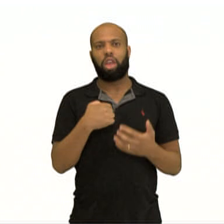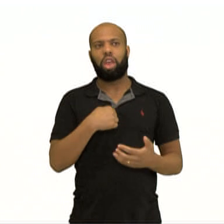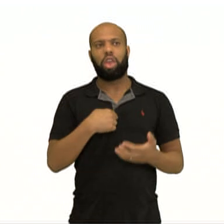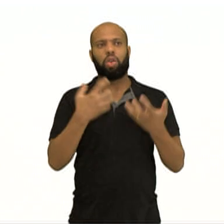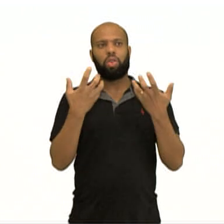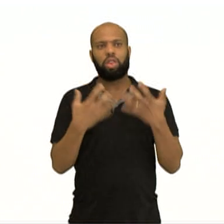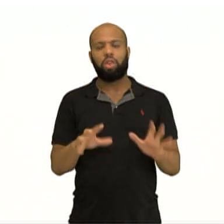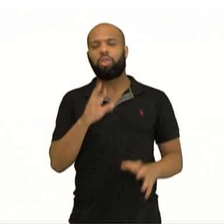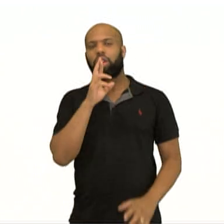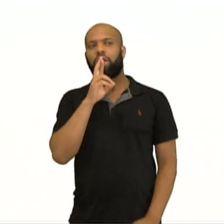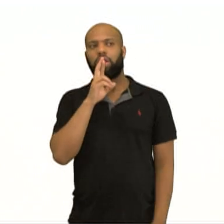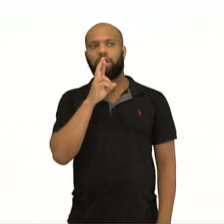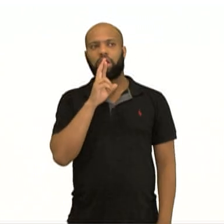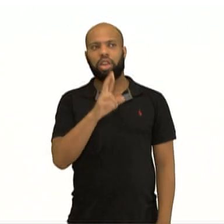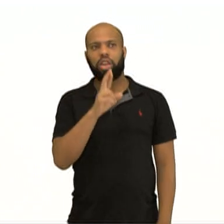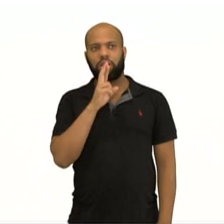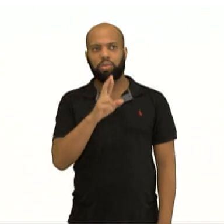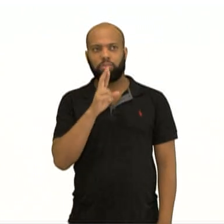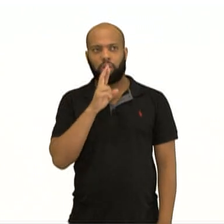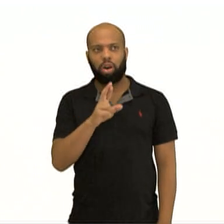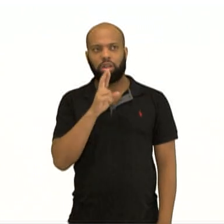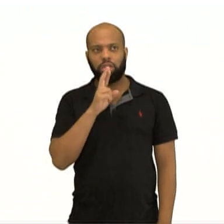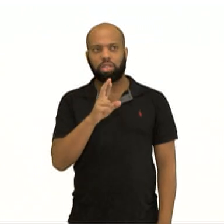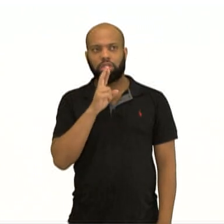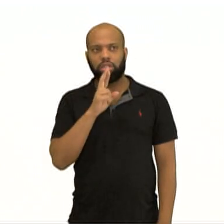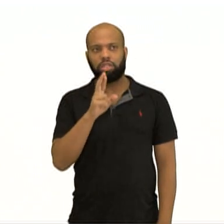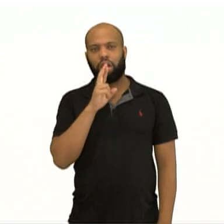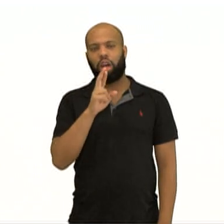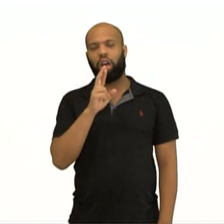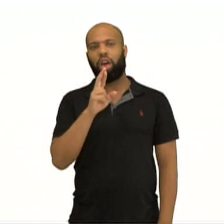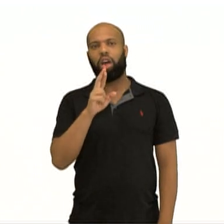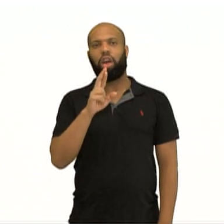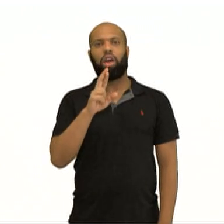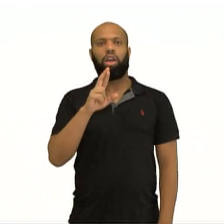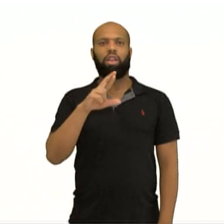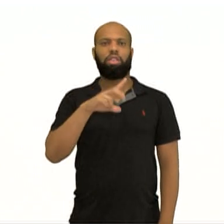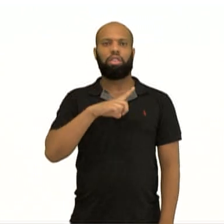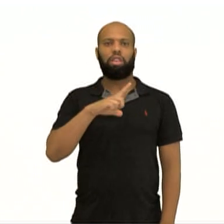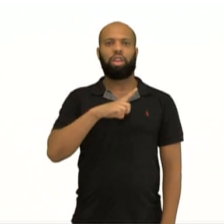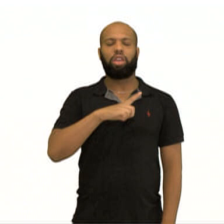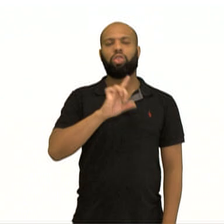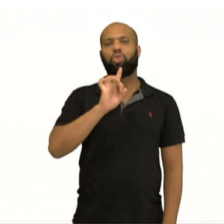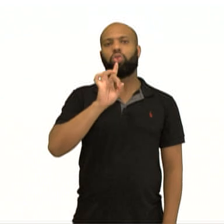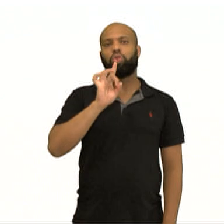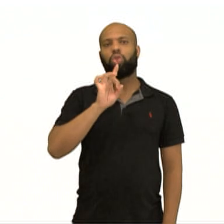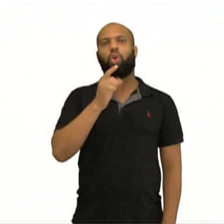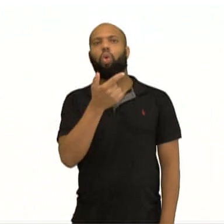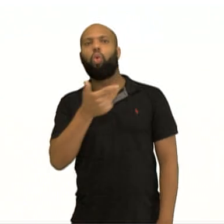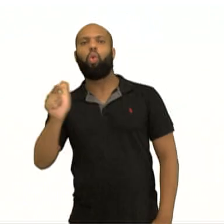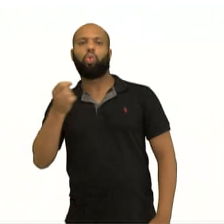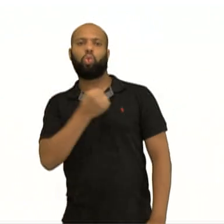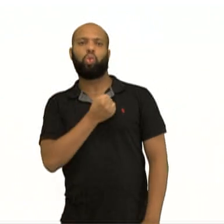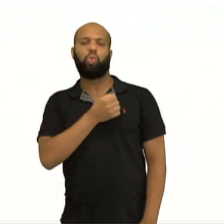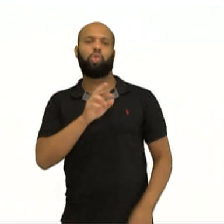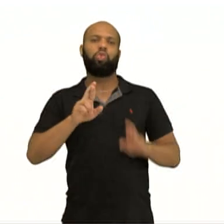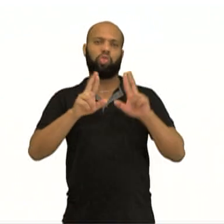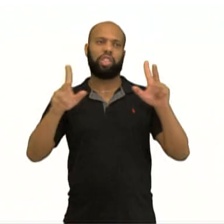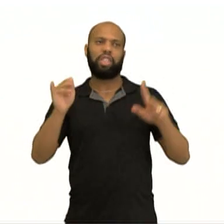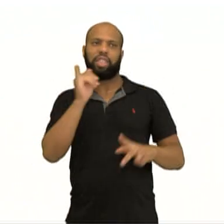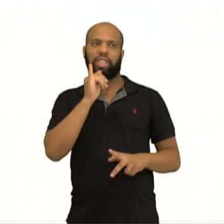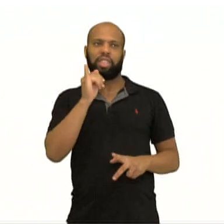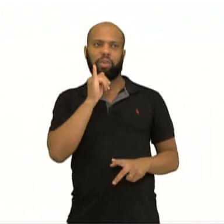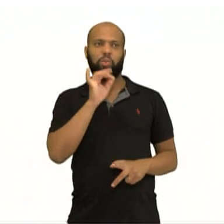o seu resultado, o resultado seja um número que tem apenas dois algarismos, ou seja, que vá até